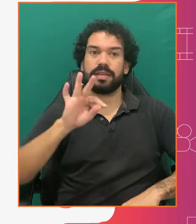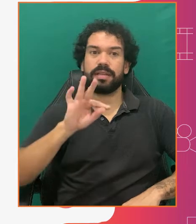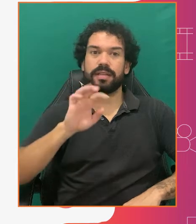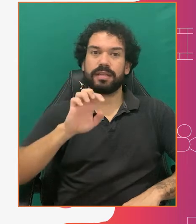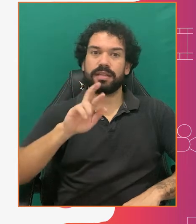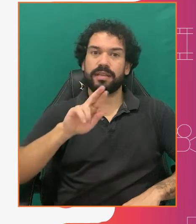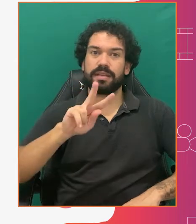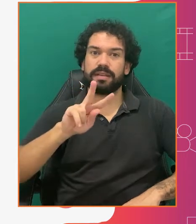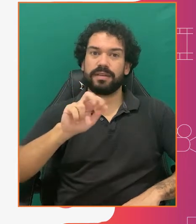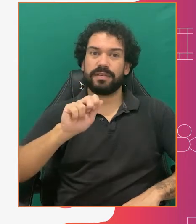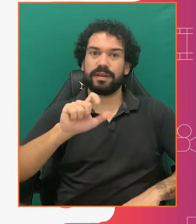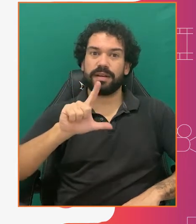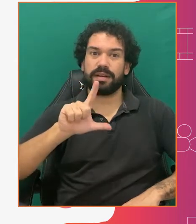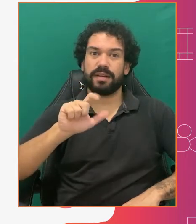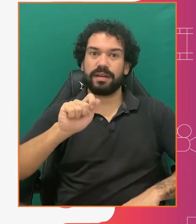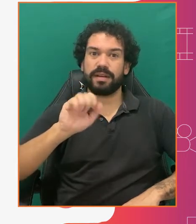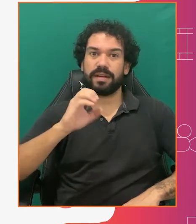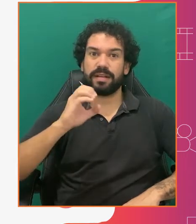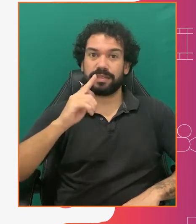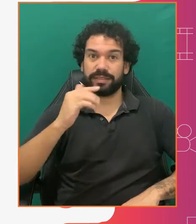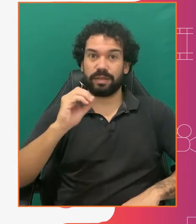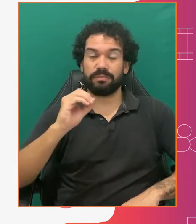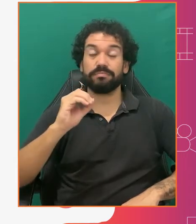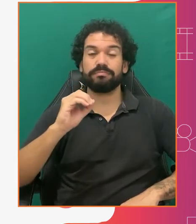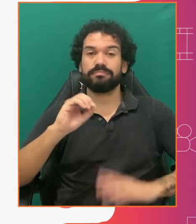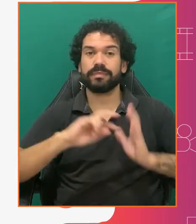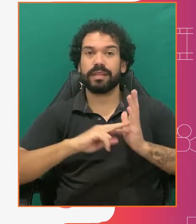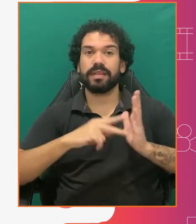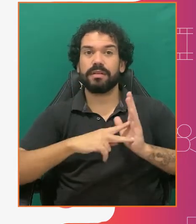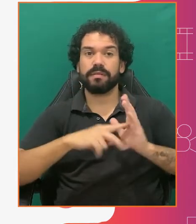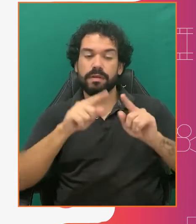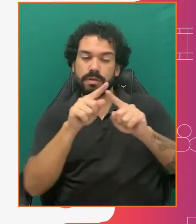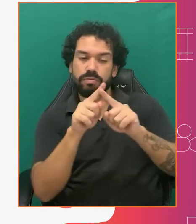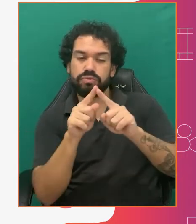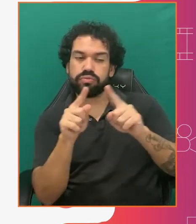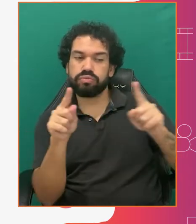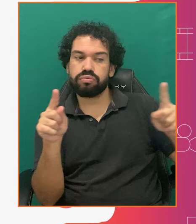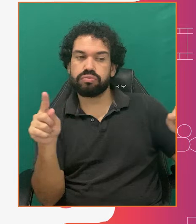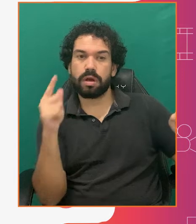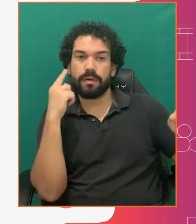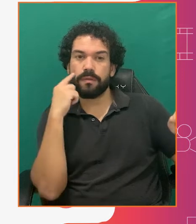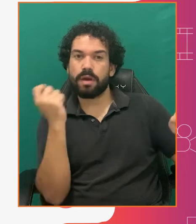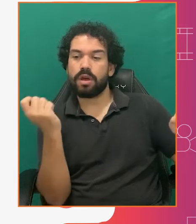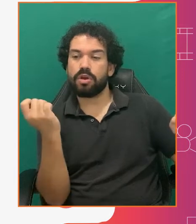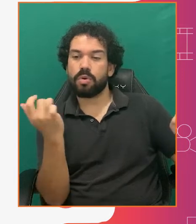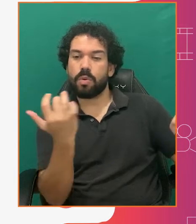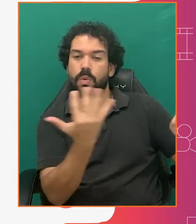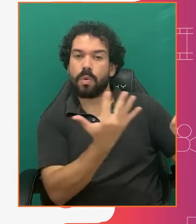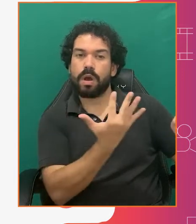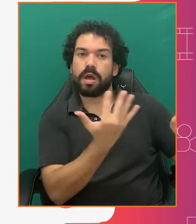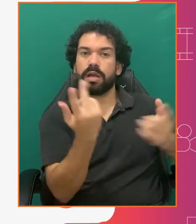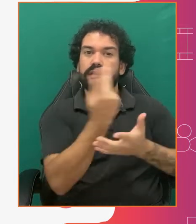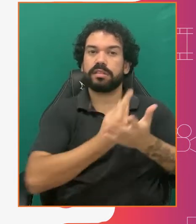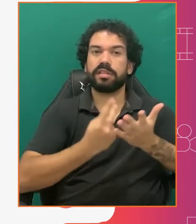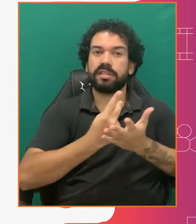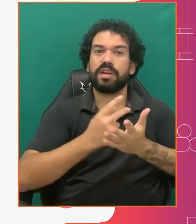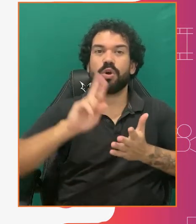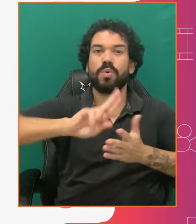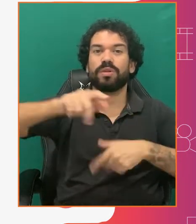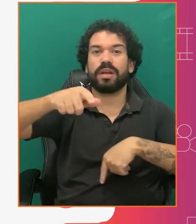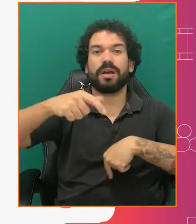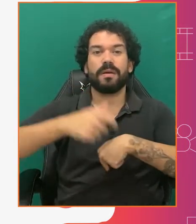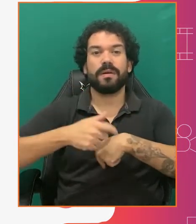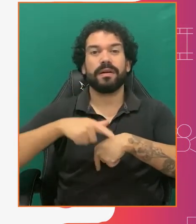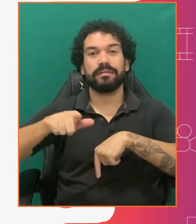que é basicamente distribuir numa linha a quantidade de desenhos que vão ser usados